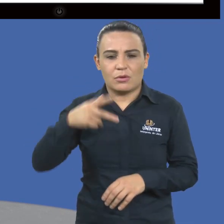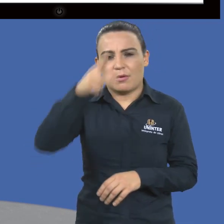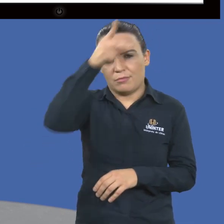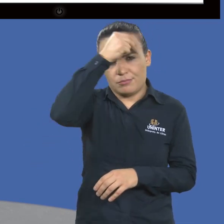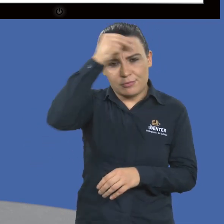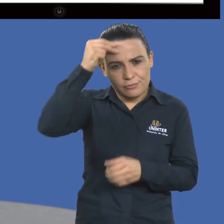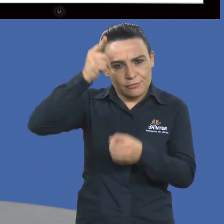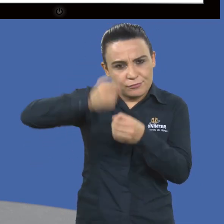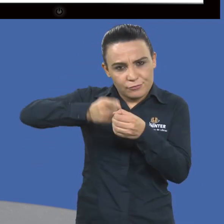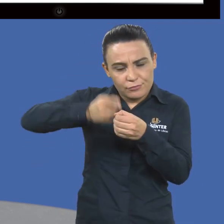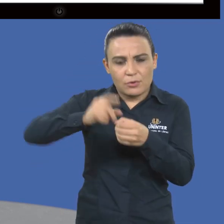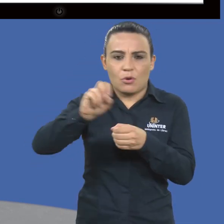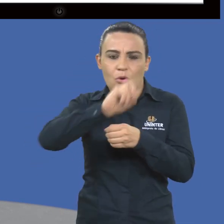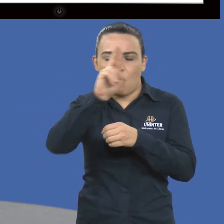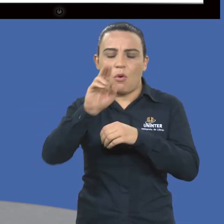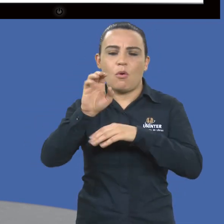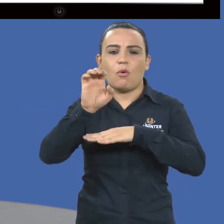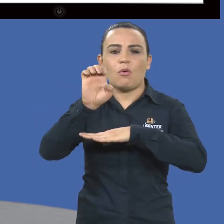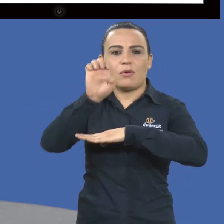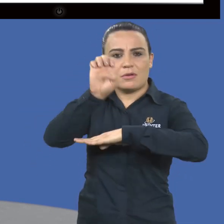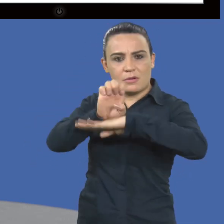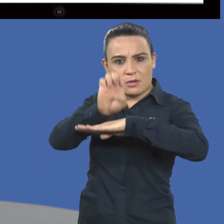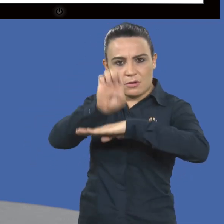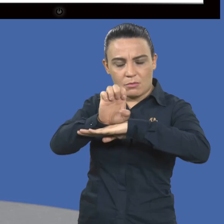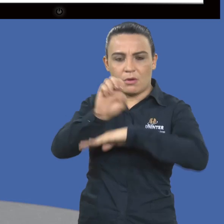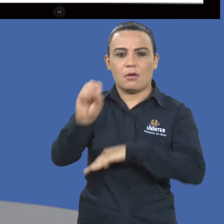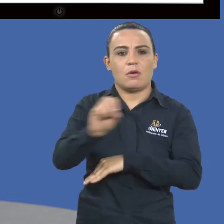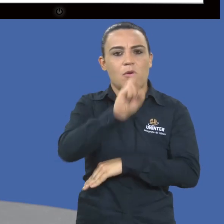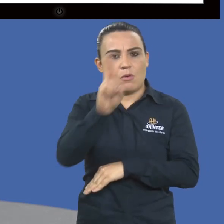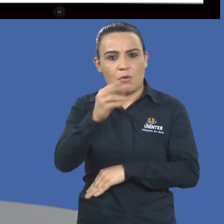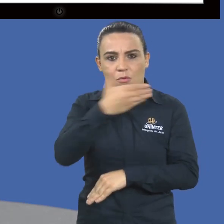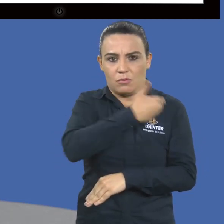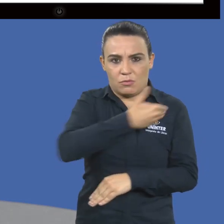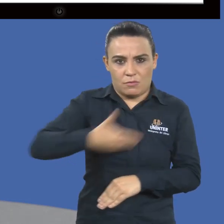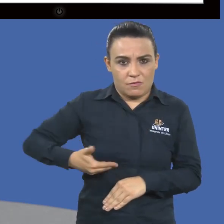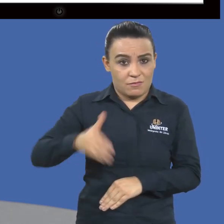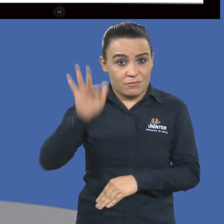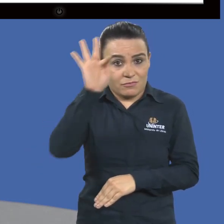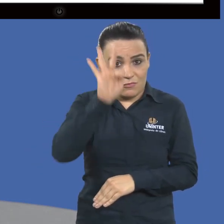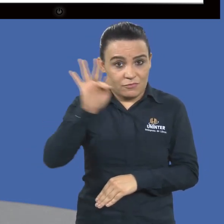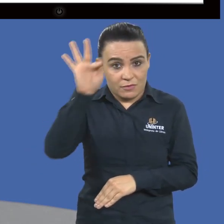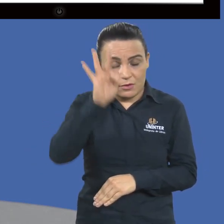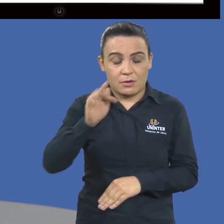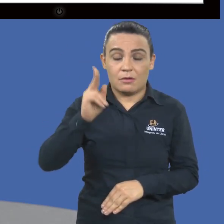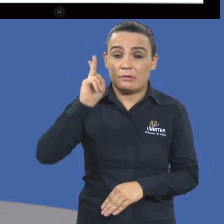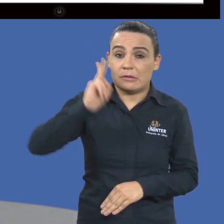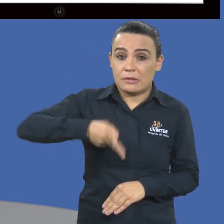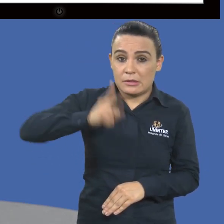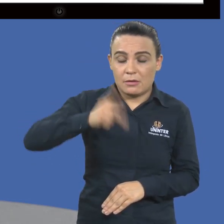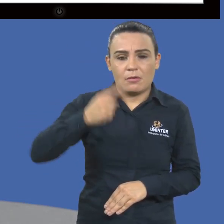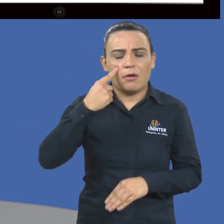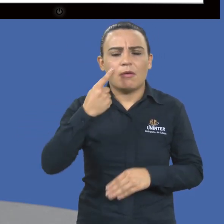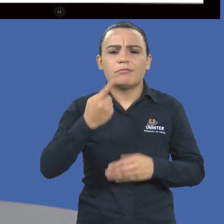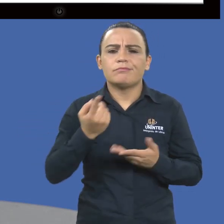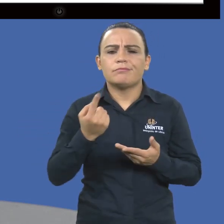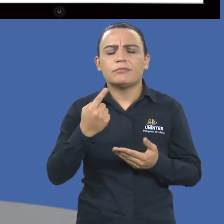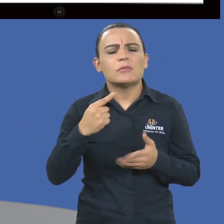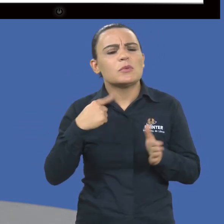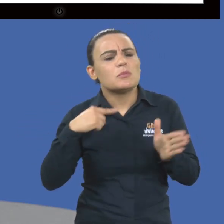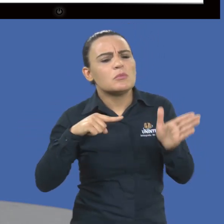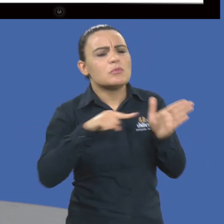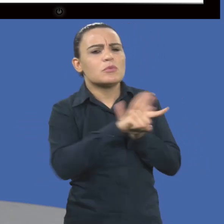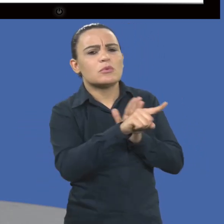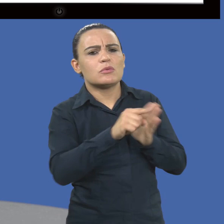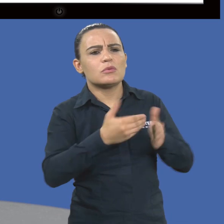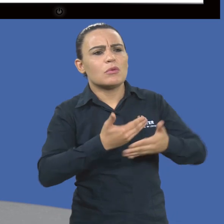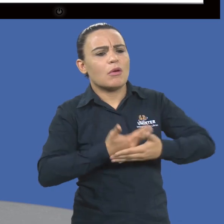saúde, seja municipal, estadual ou a nível federal, né, é perguntar assim, o